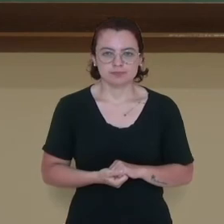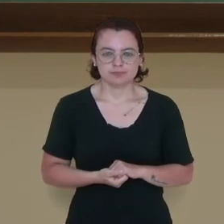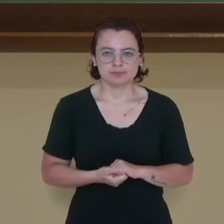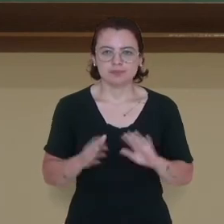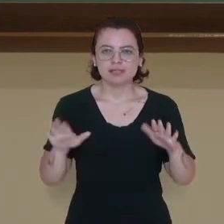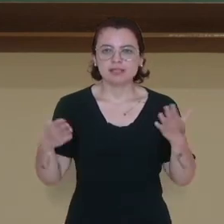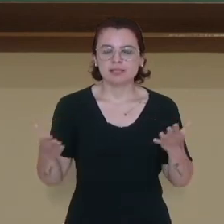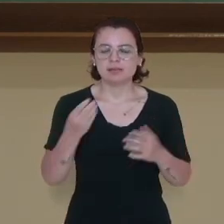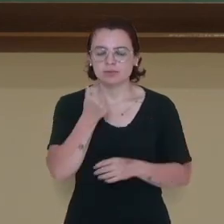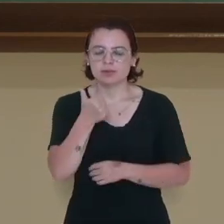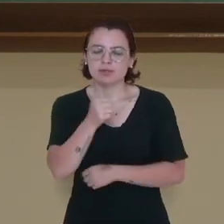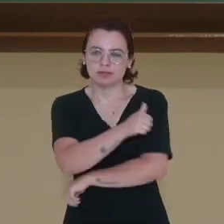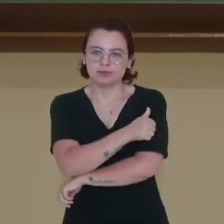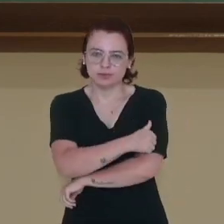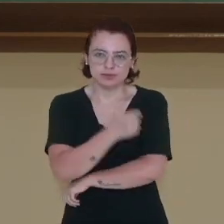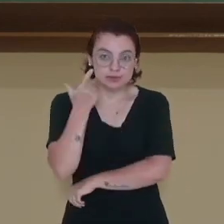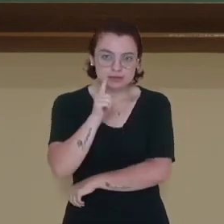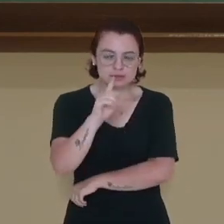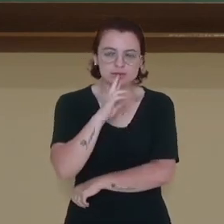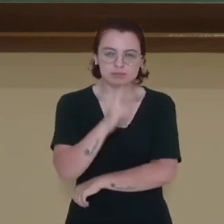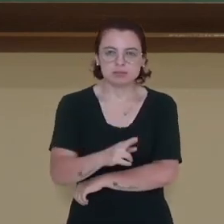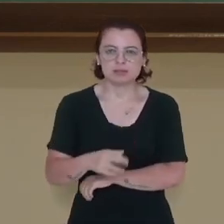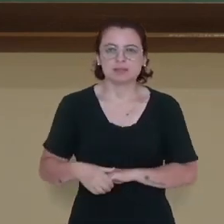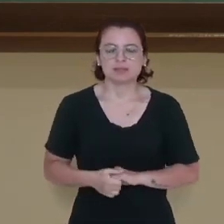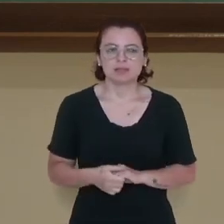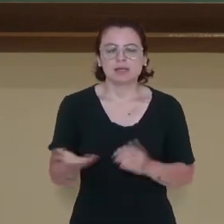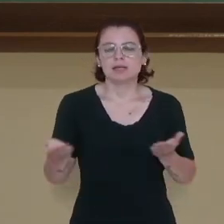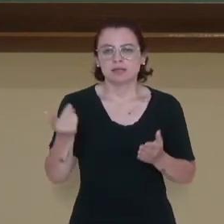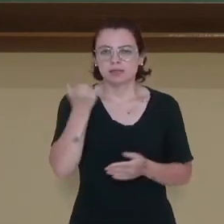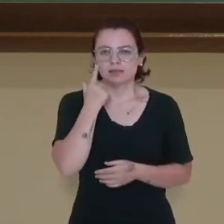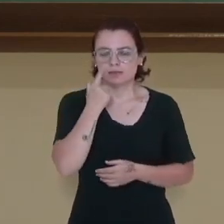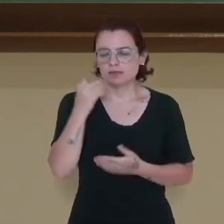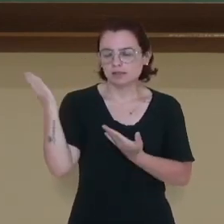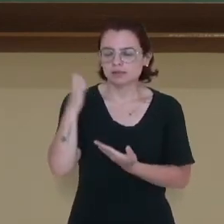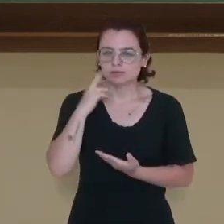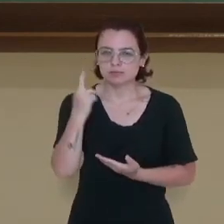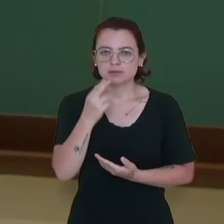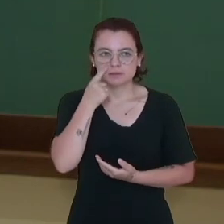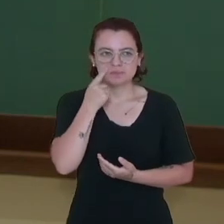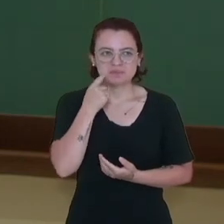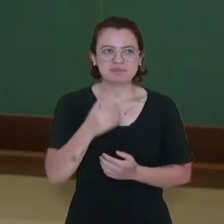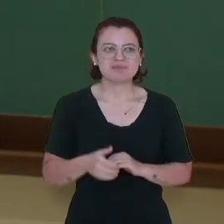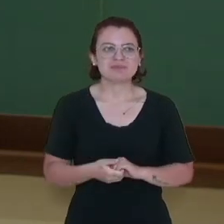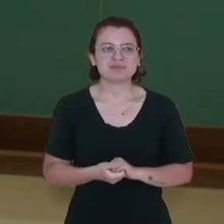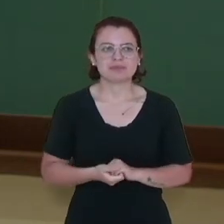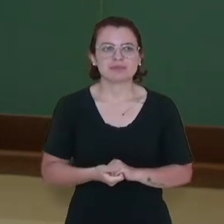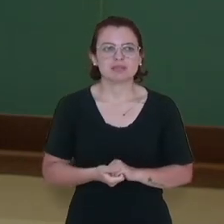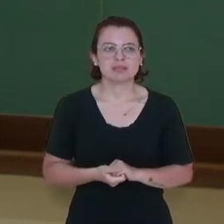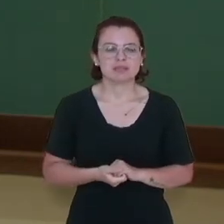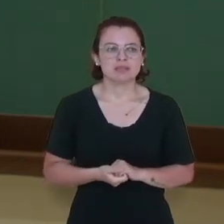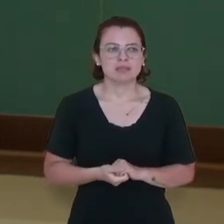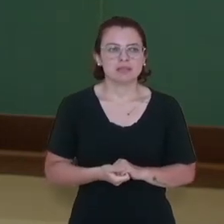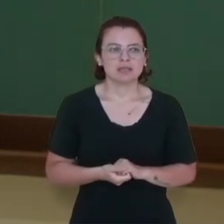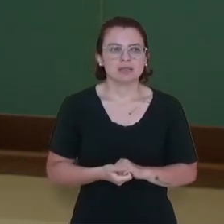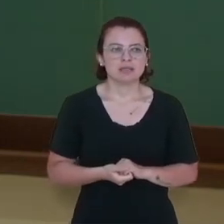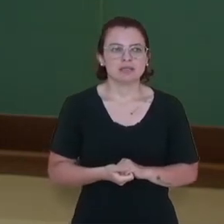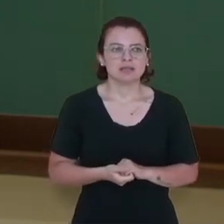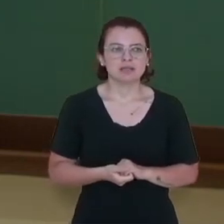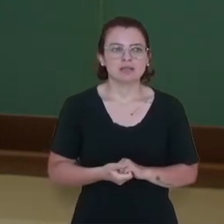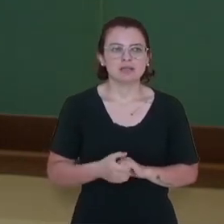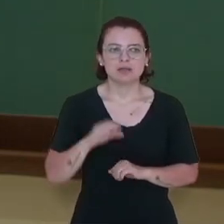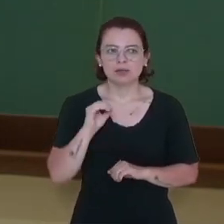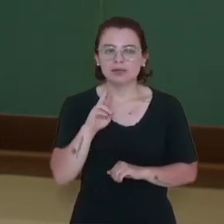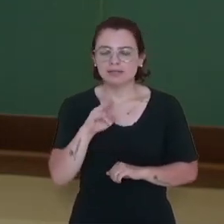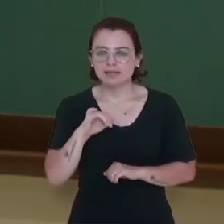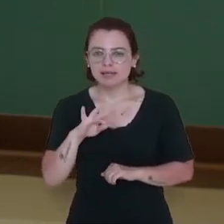E aí, meus bons alunos, conseguiram colocar a sua resposta? Vamos aqui para a nossa resposta sugestiva. Olha só, o Oriente